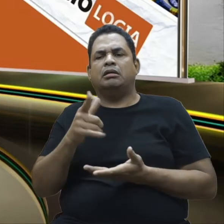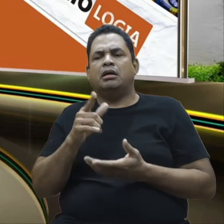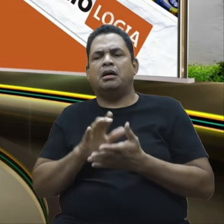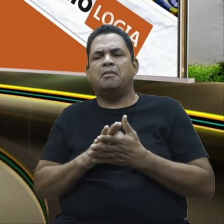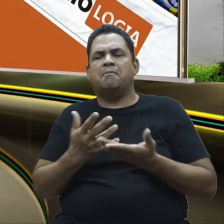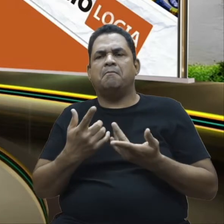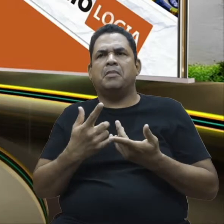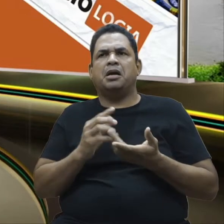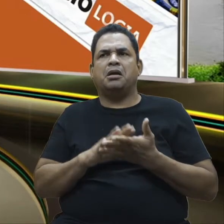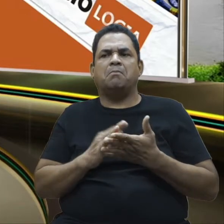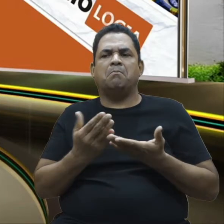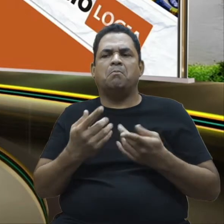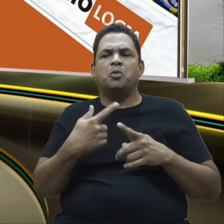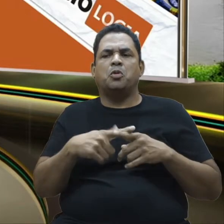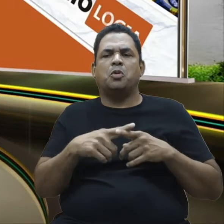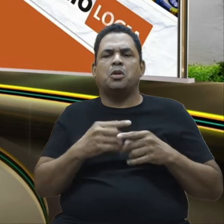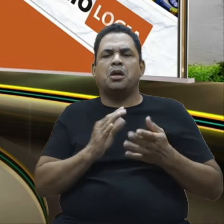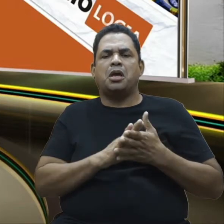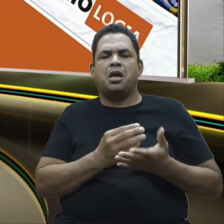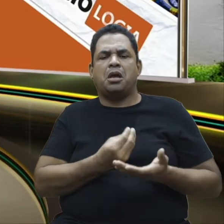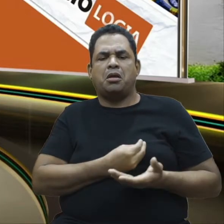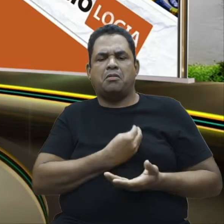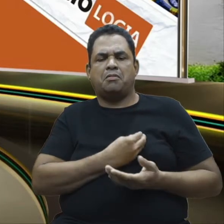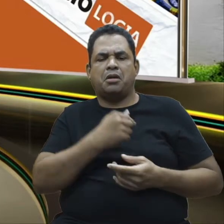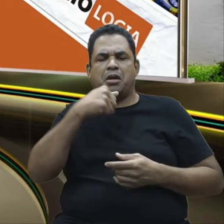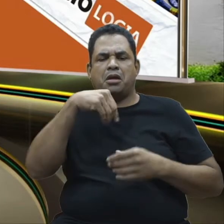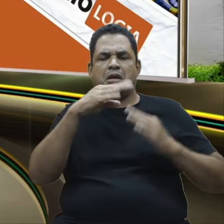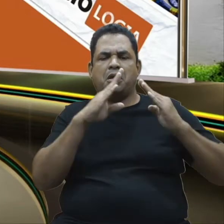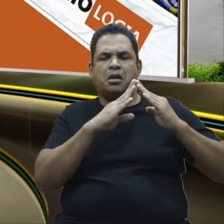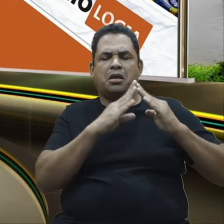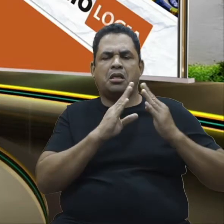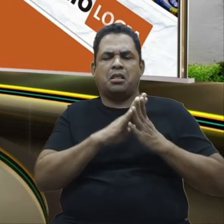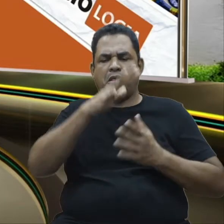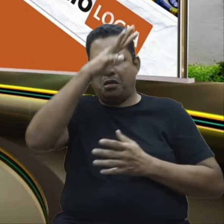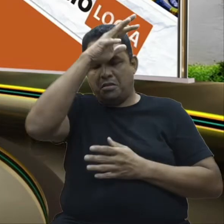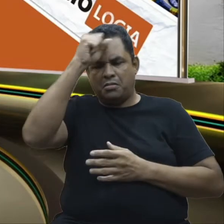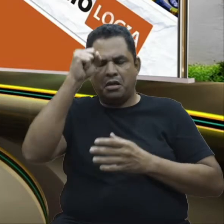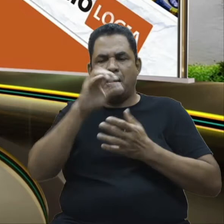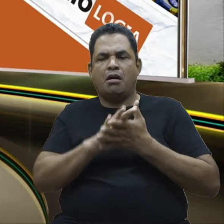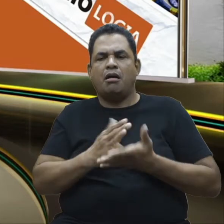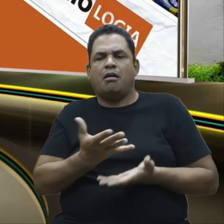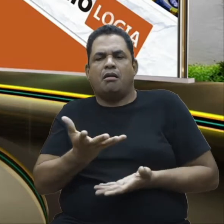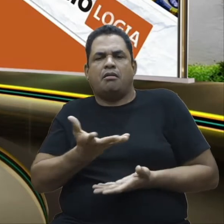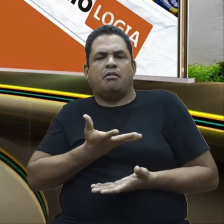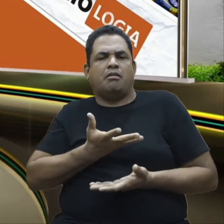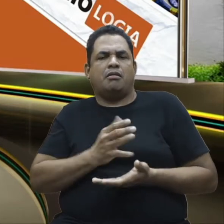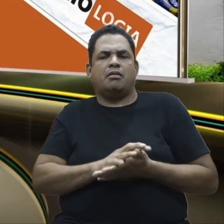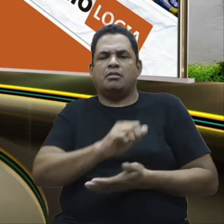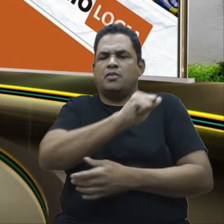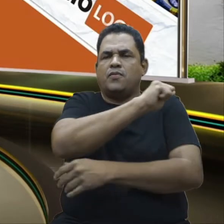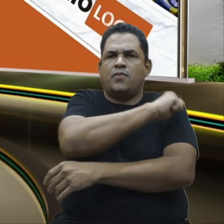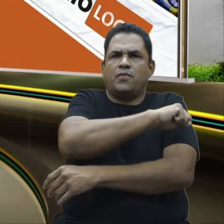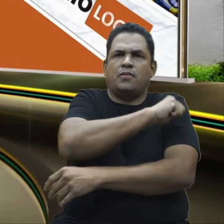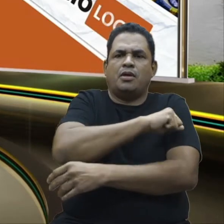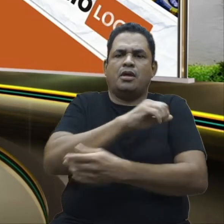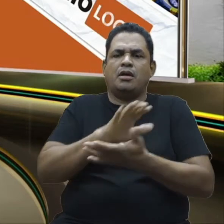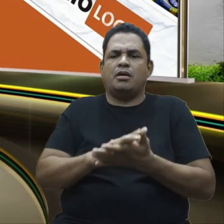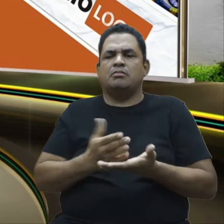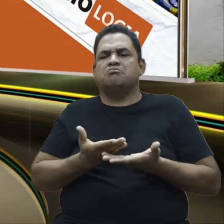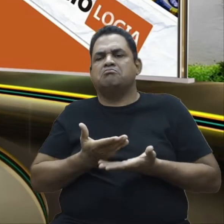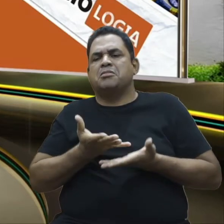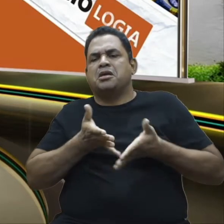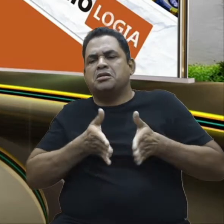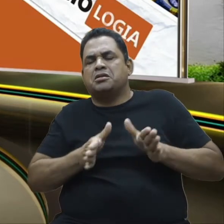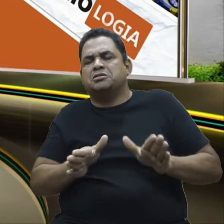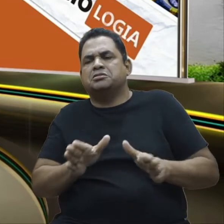Amazônia. Ai, eu acho tão... Ai, queria ter nascido no Rio de Janeiro. Ai, eu queria ter nascido na Europa. Ai, eu